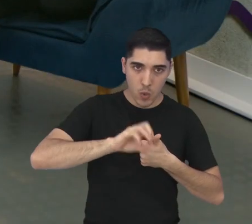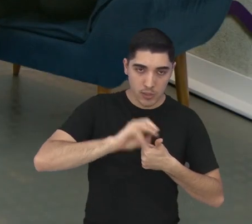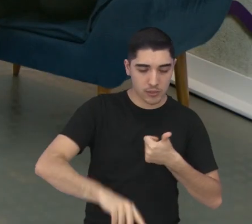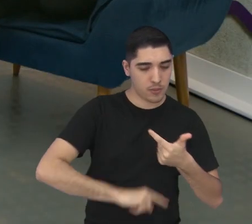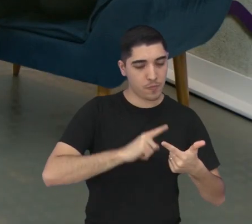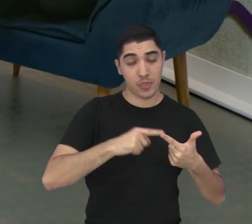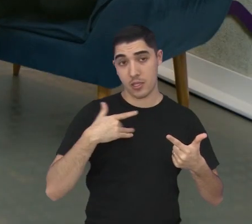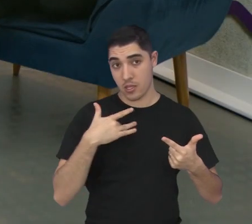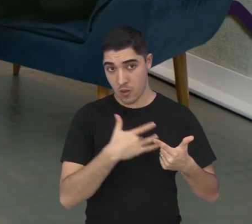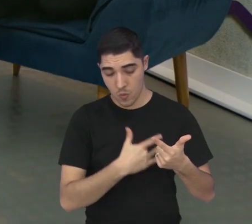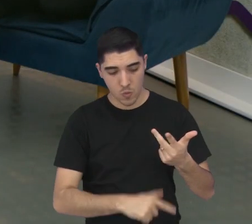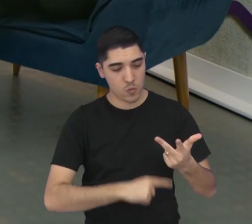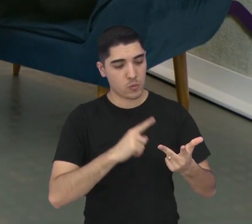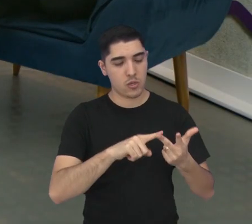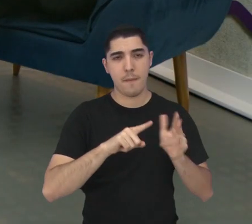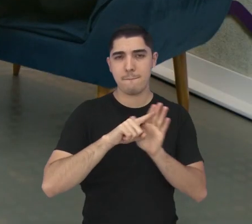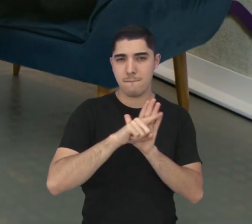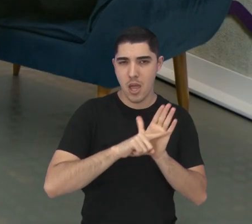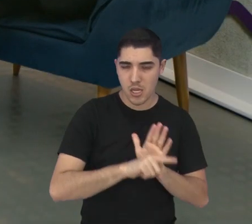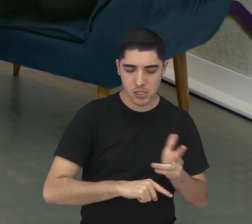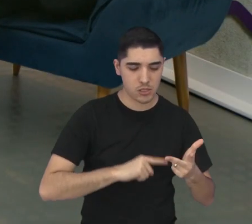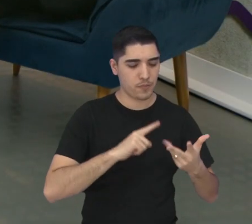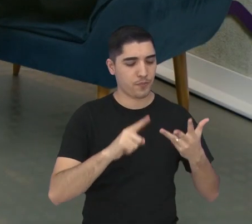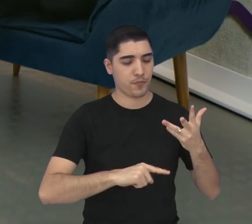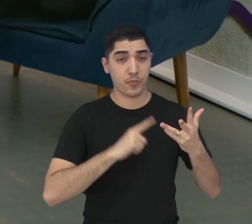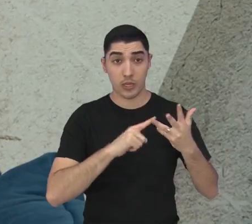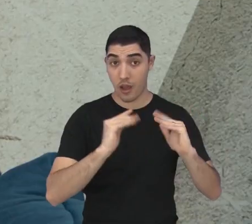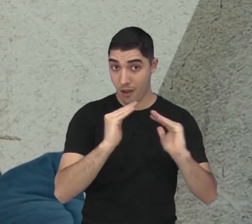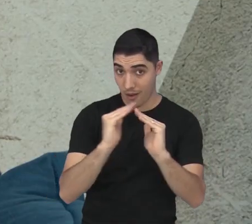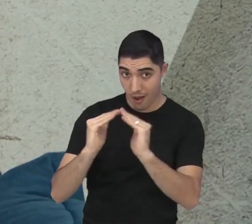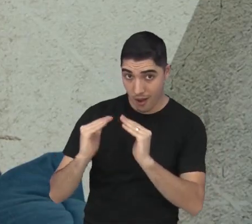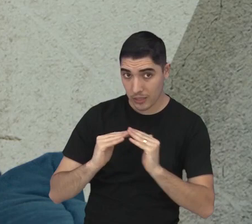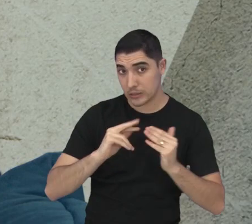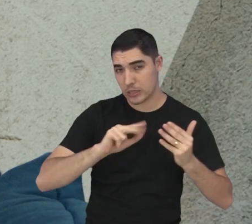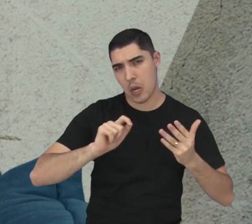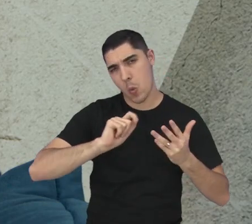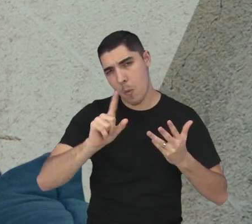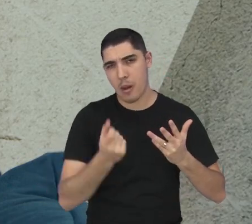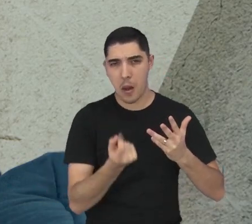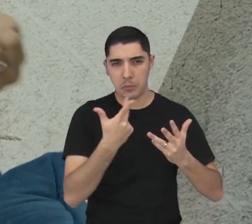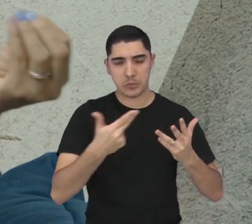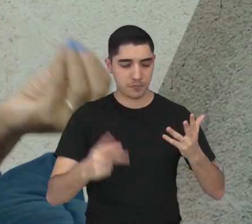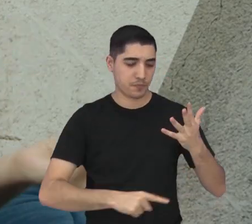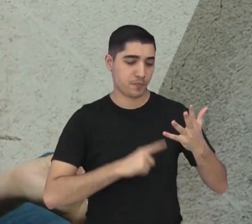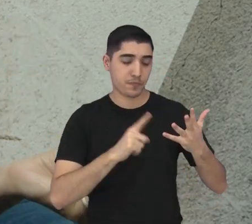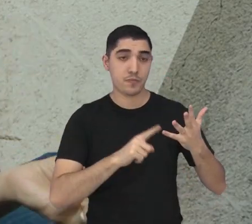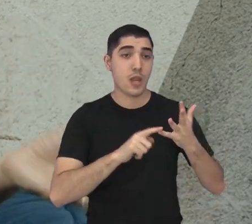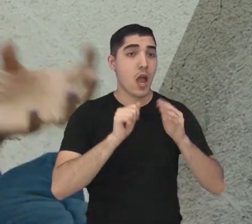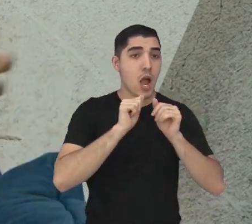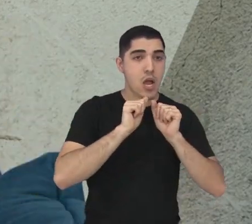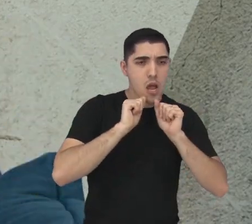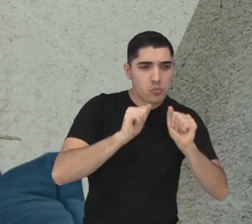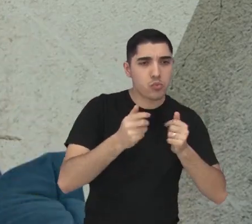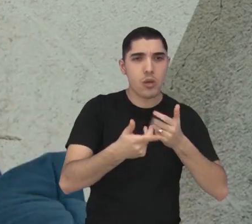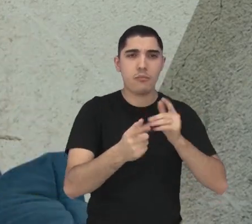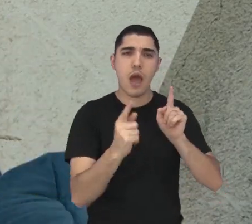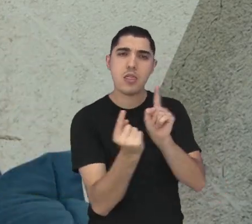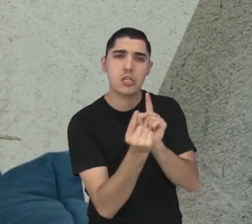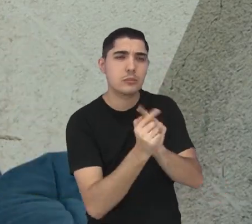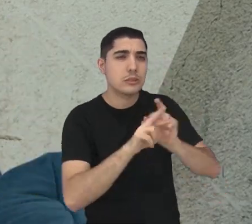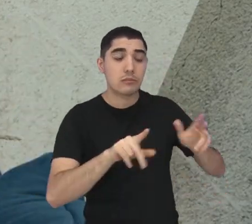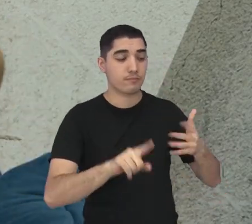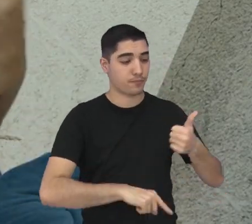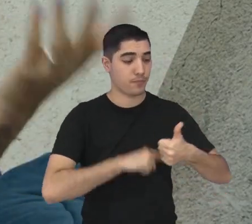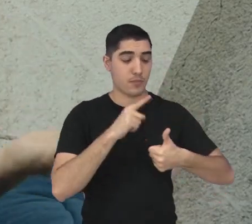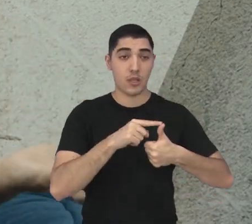na educação, na saúde, na pesquisa, na habitação, fazendo assessoria, fazendo